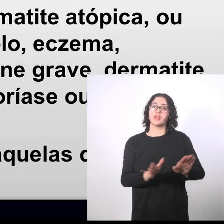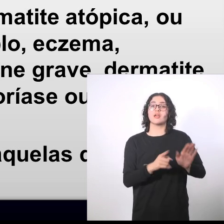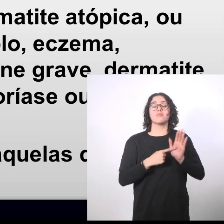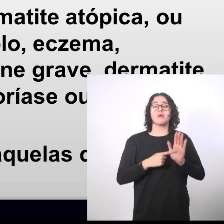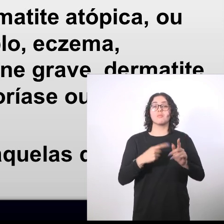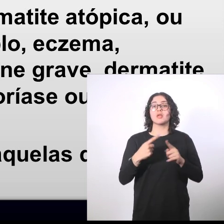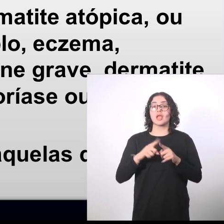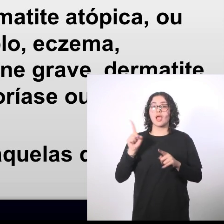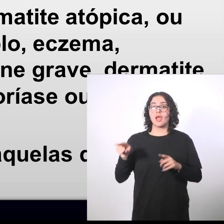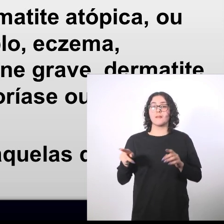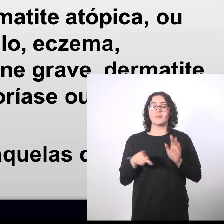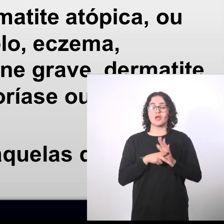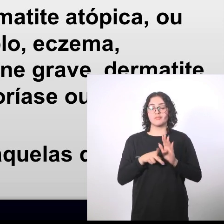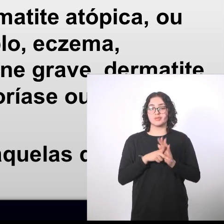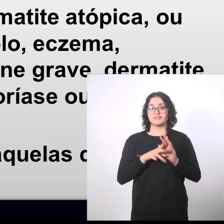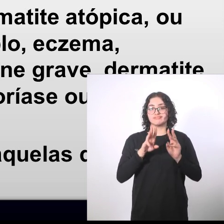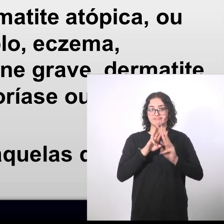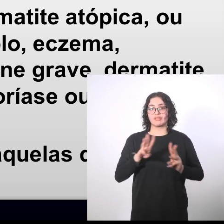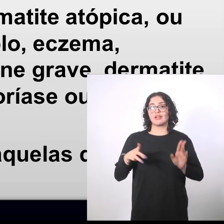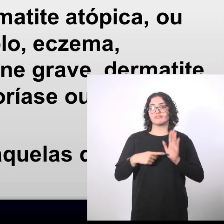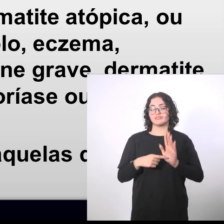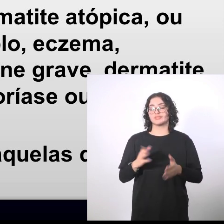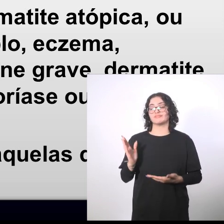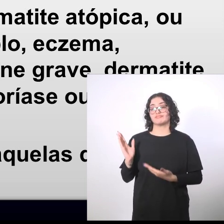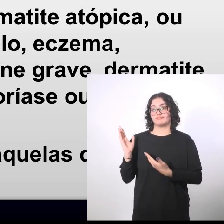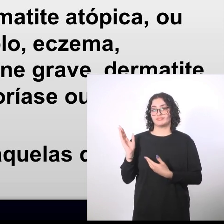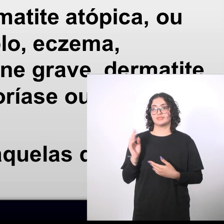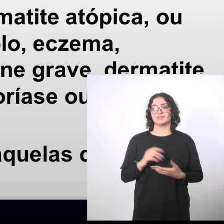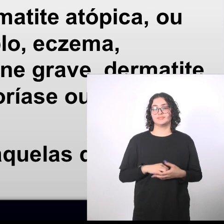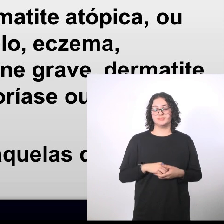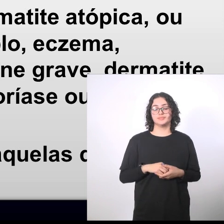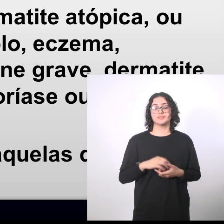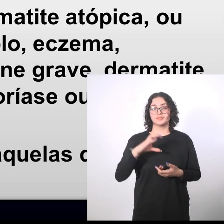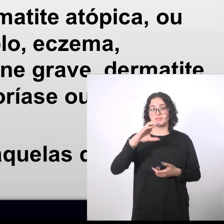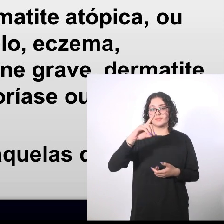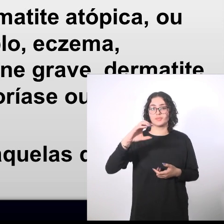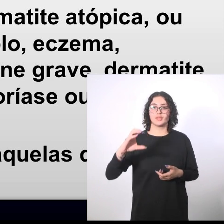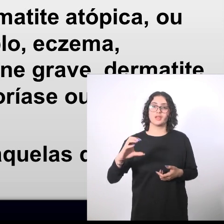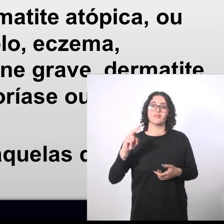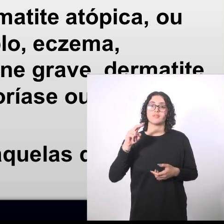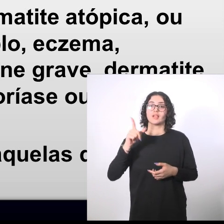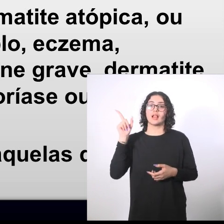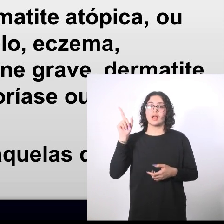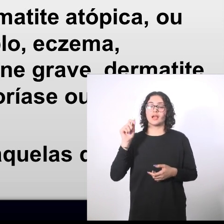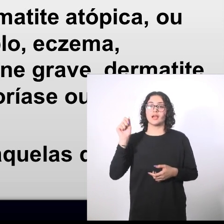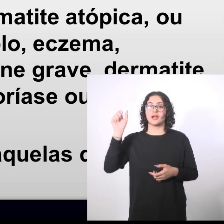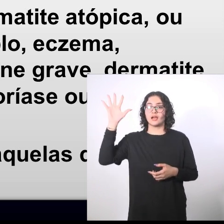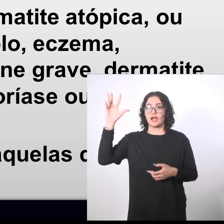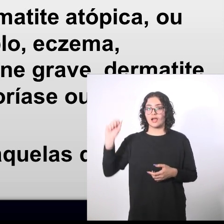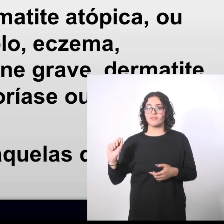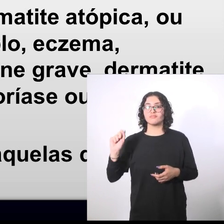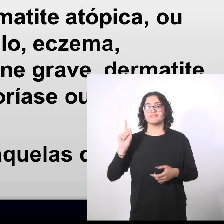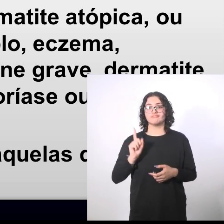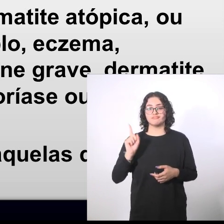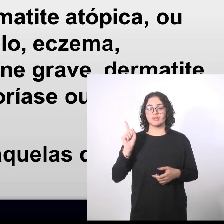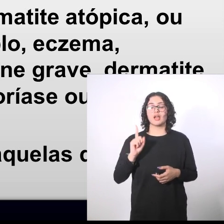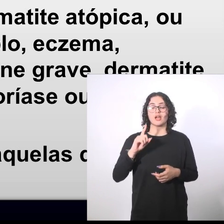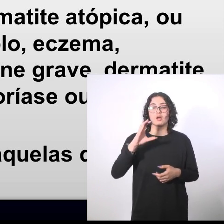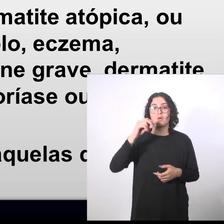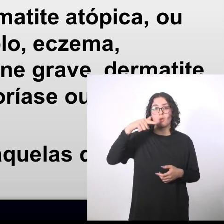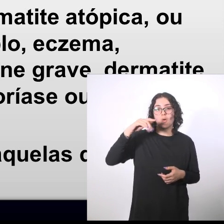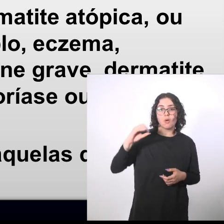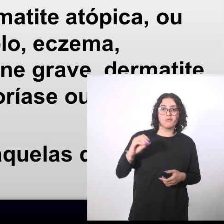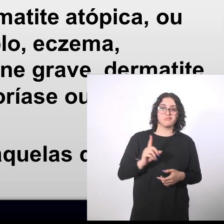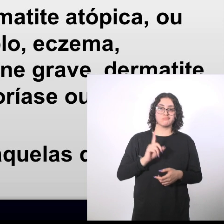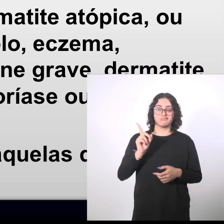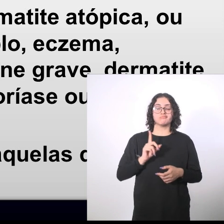na página do CDC. E, obviamente, eles se espelharam naquela experiência da África, com o clado do Congo, né, com